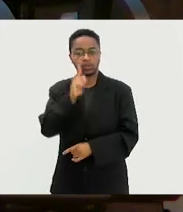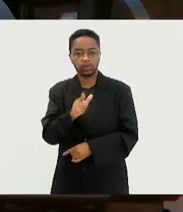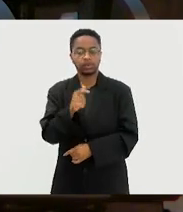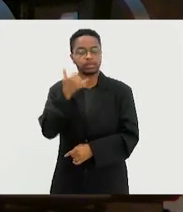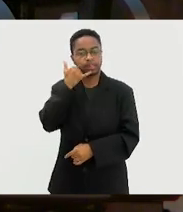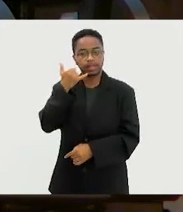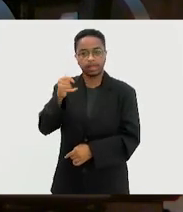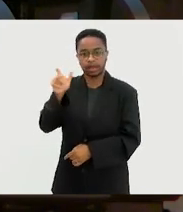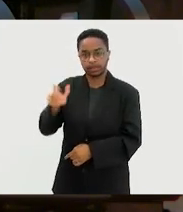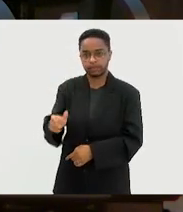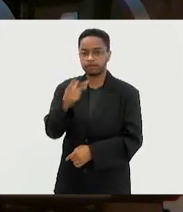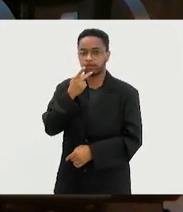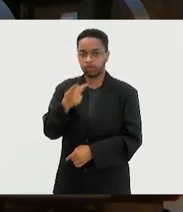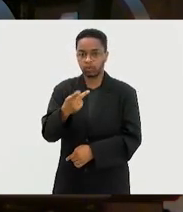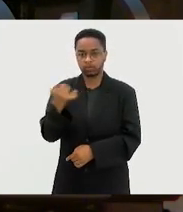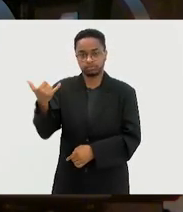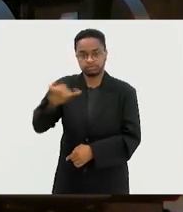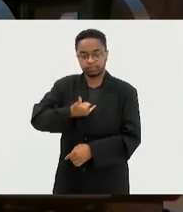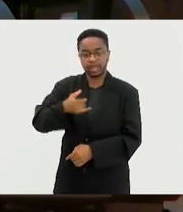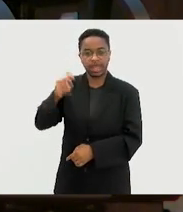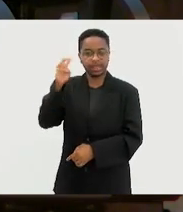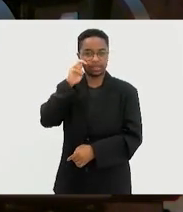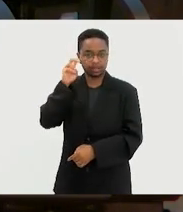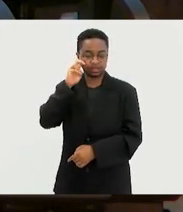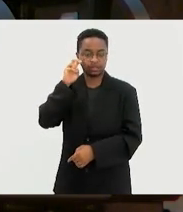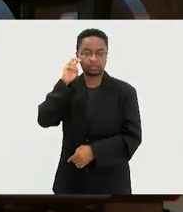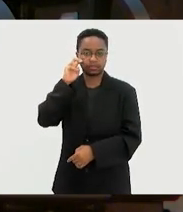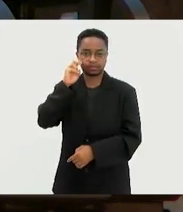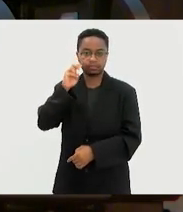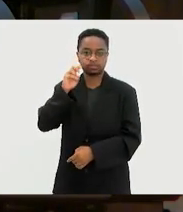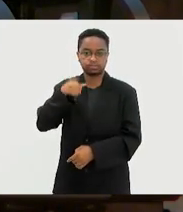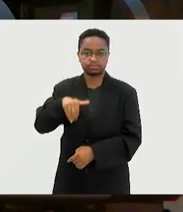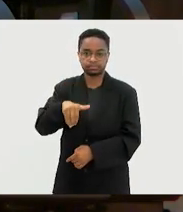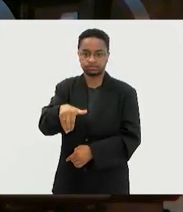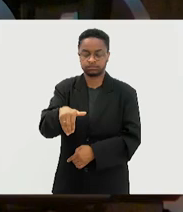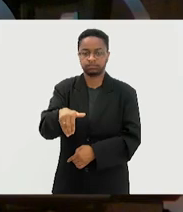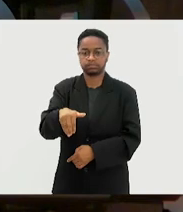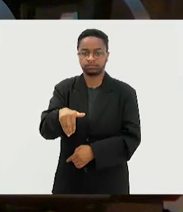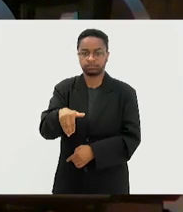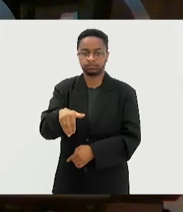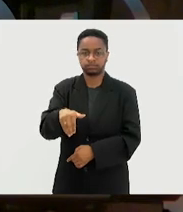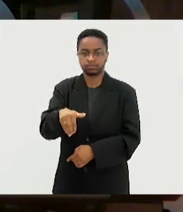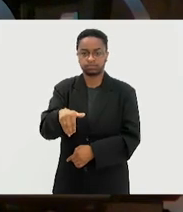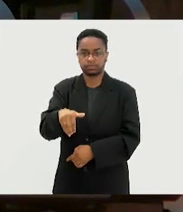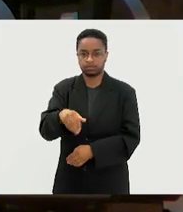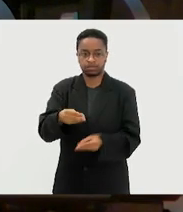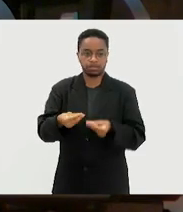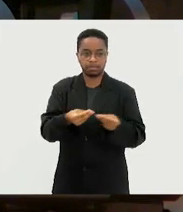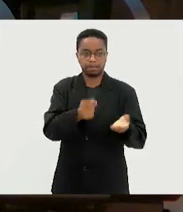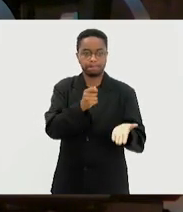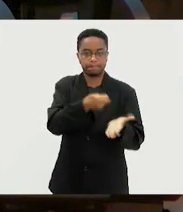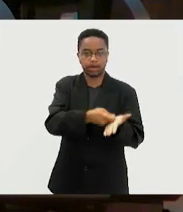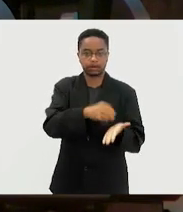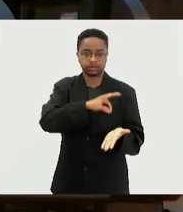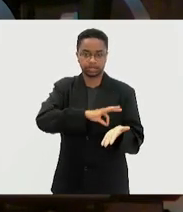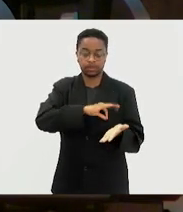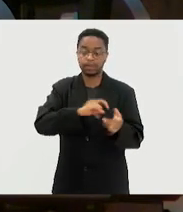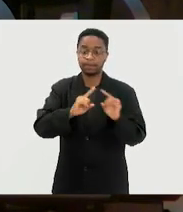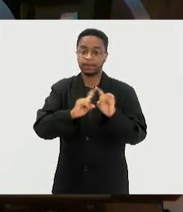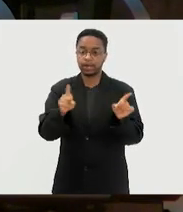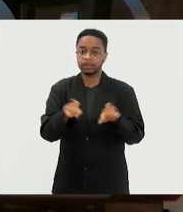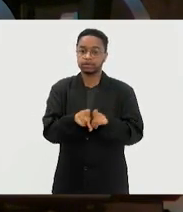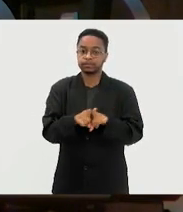Marcelo, quinta-feira vai estar um salário já ali na conta deles, mas, e além disso,